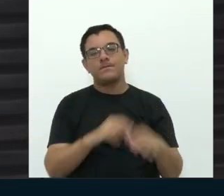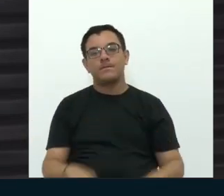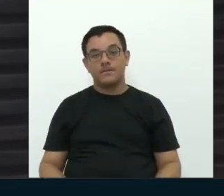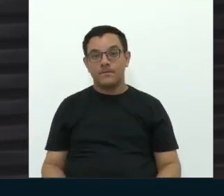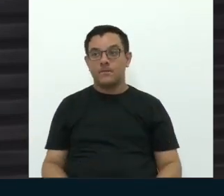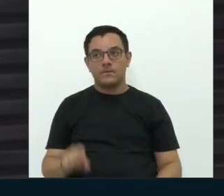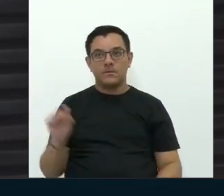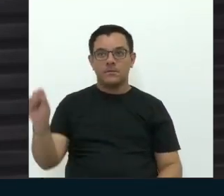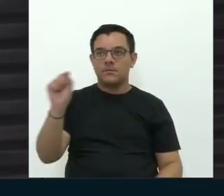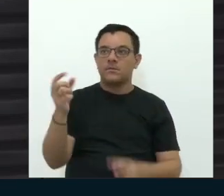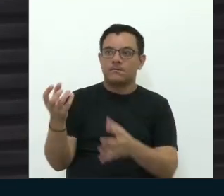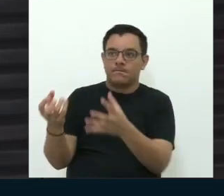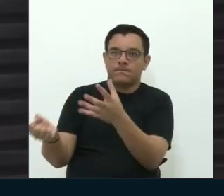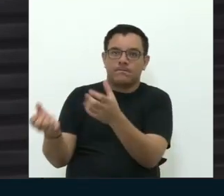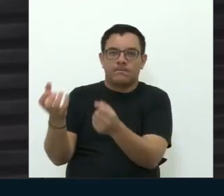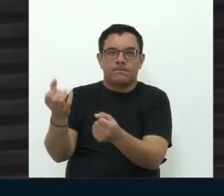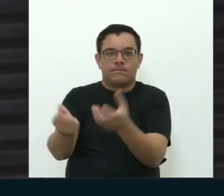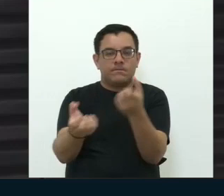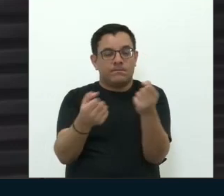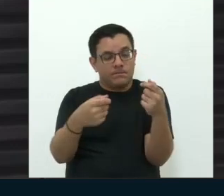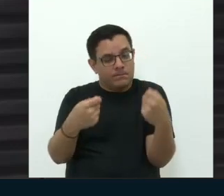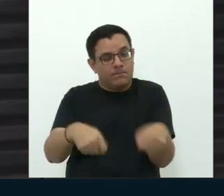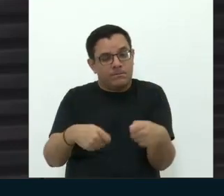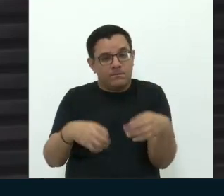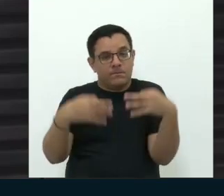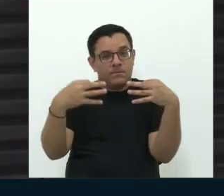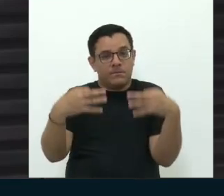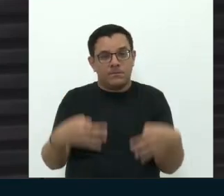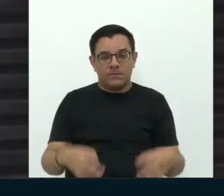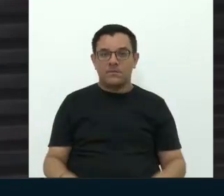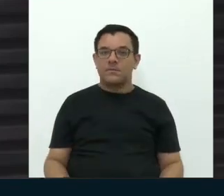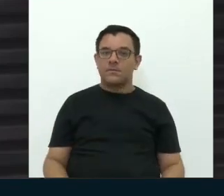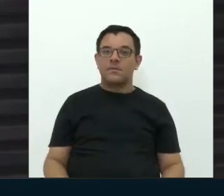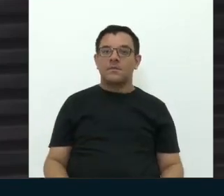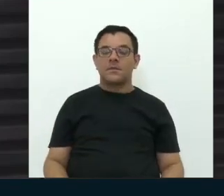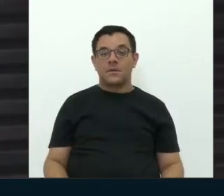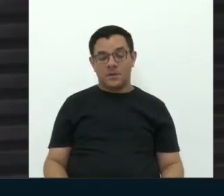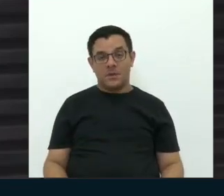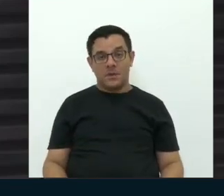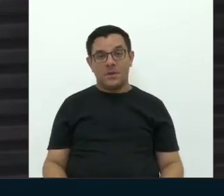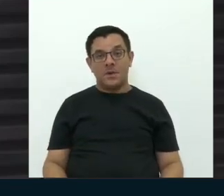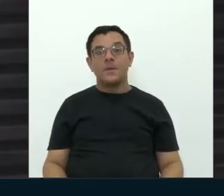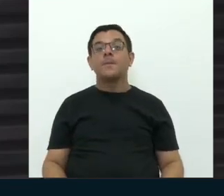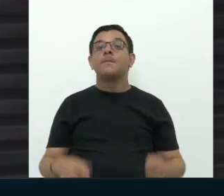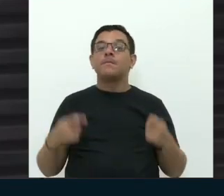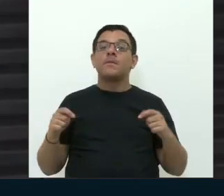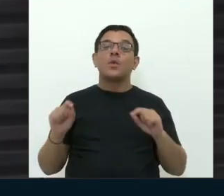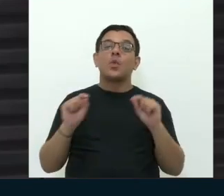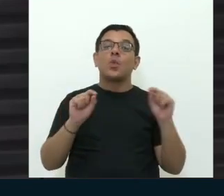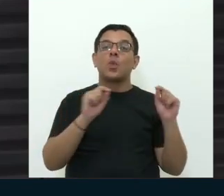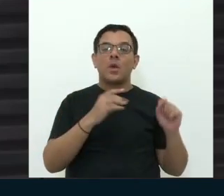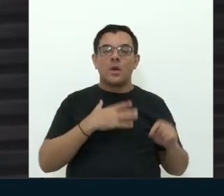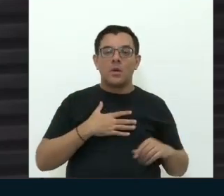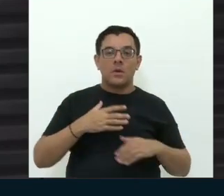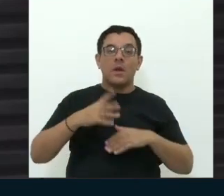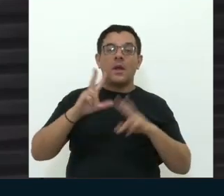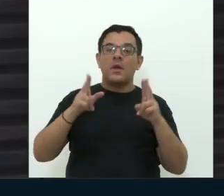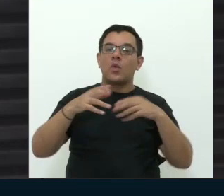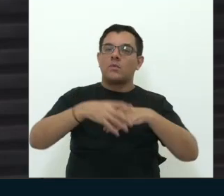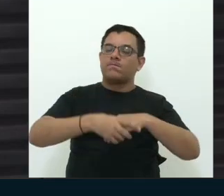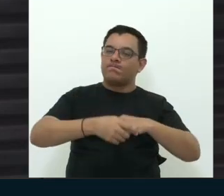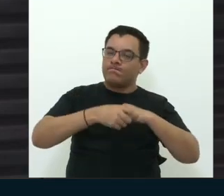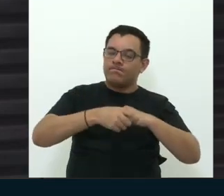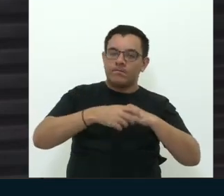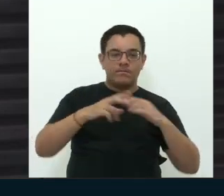aceito ele tem que ser engajamento ele tem que ser um dever e ao mesmo tempo ele tem que ser um aperto de mão